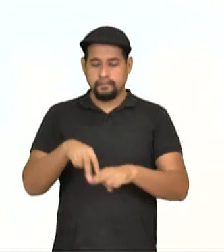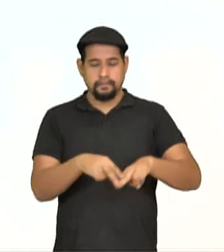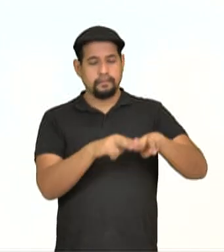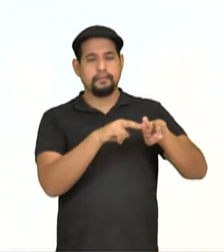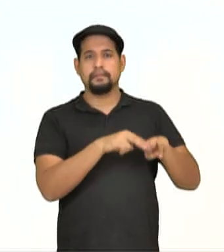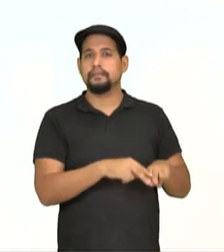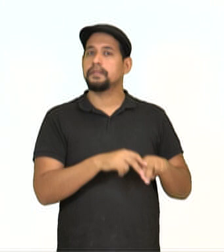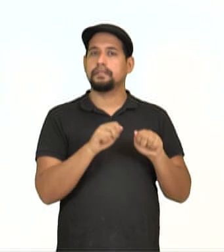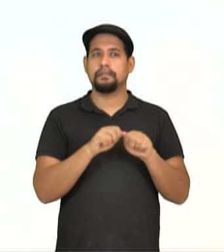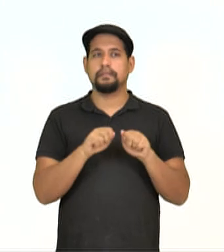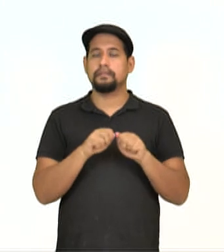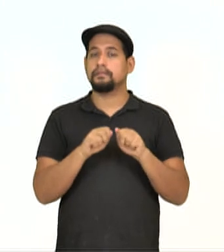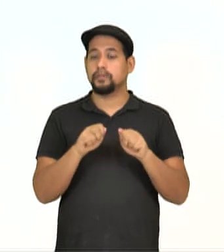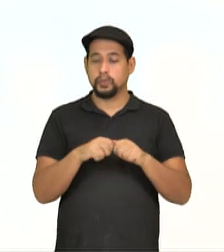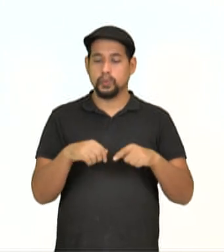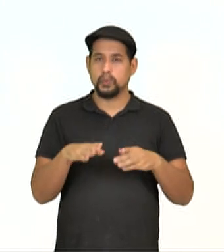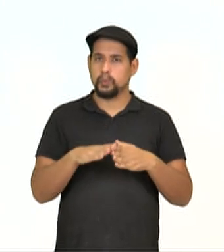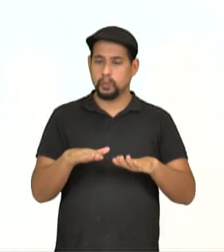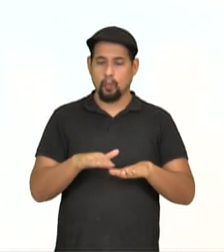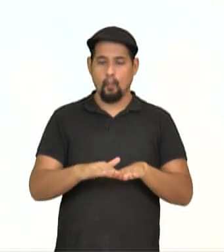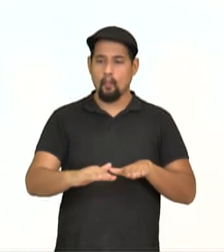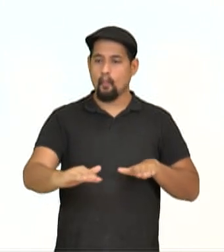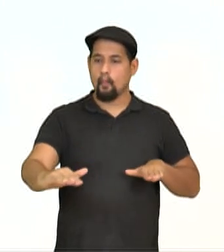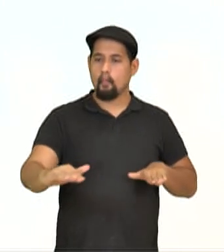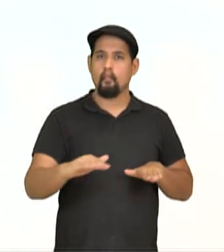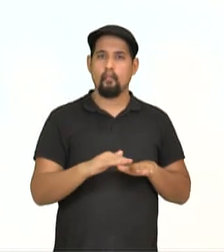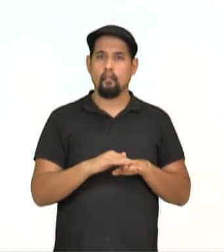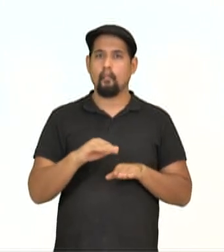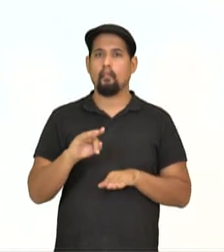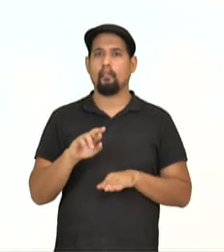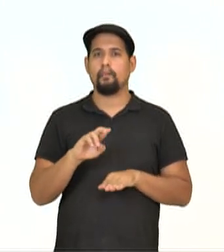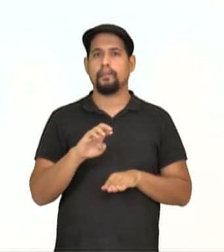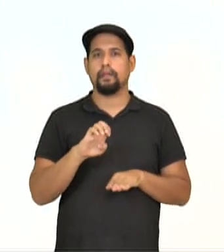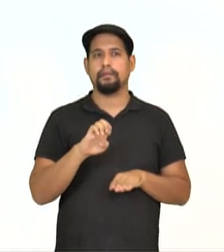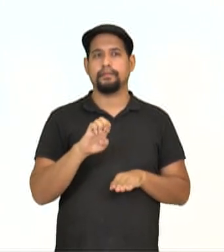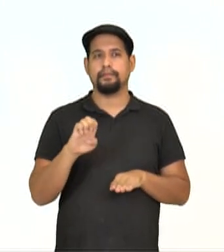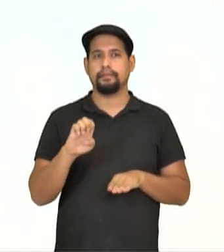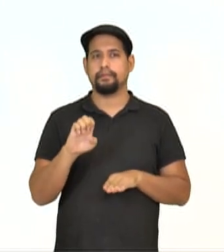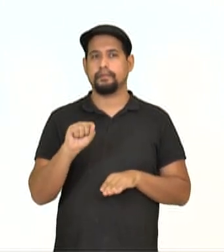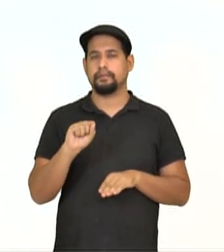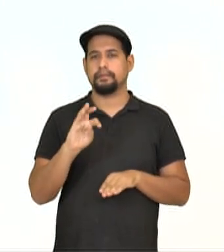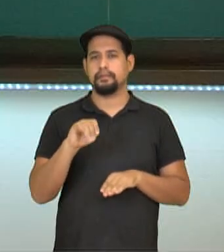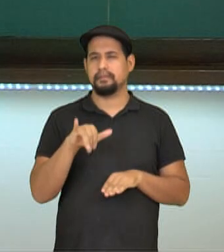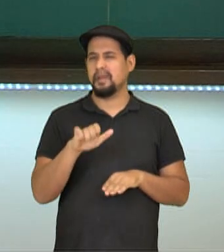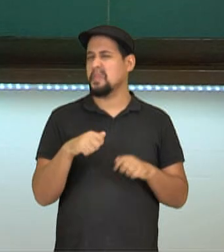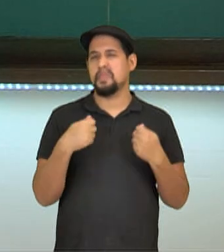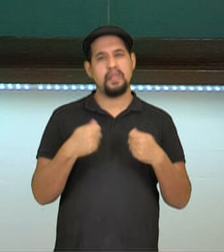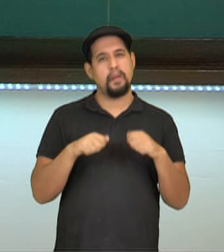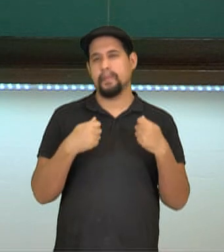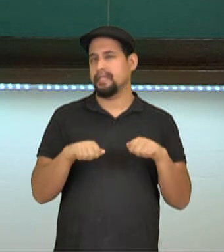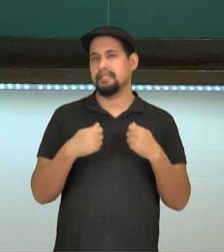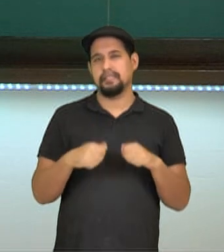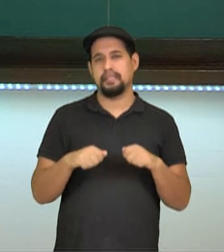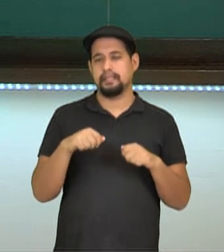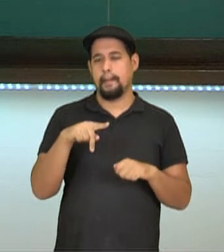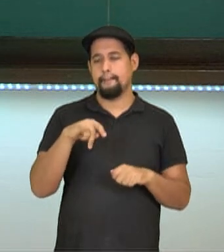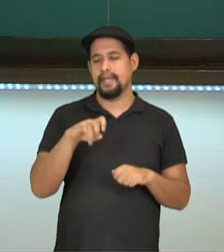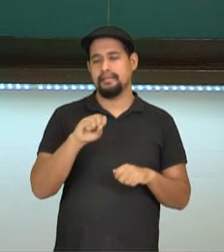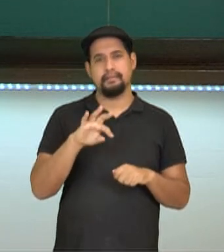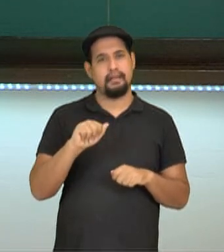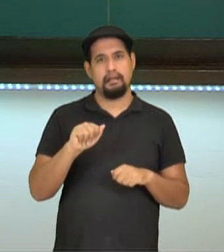em sequência no chão. Então, para o freestyle, não há necessidade de pistas de skate, tá